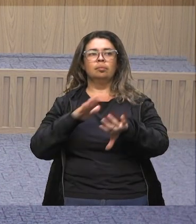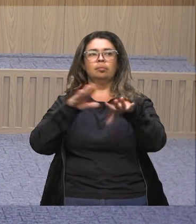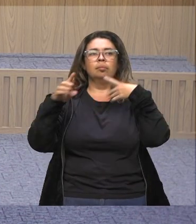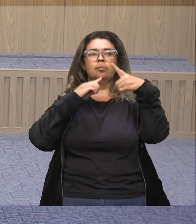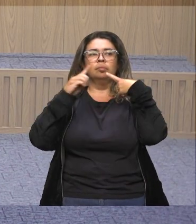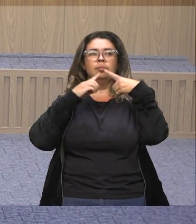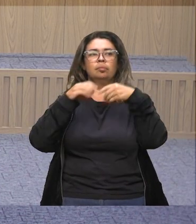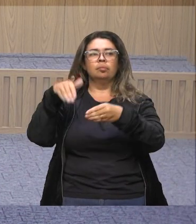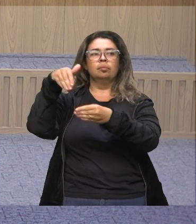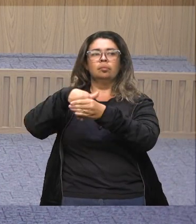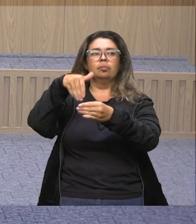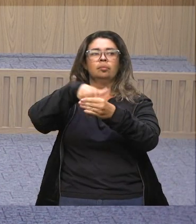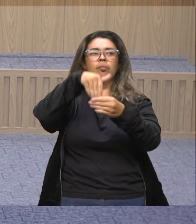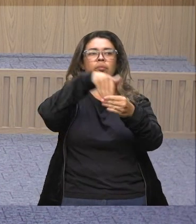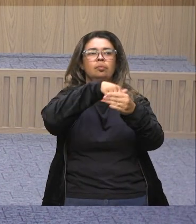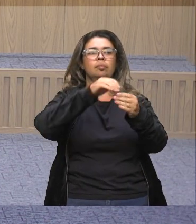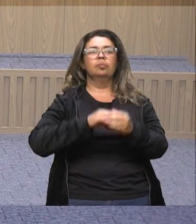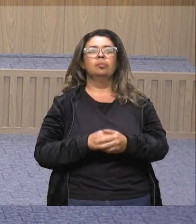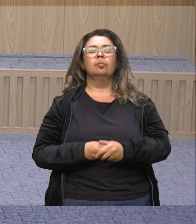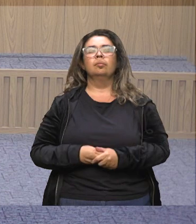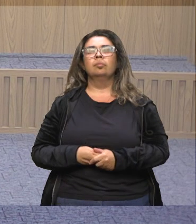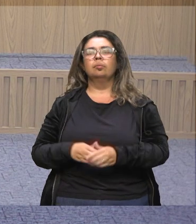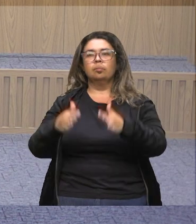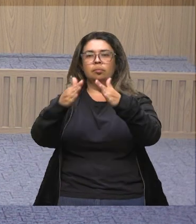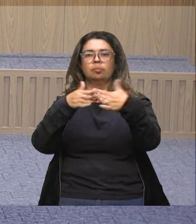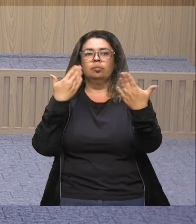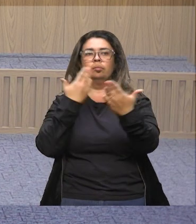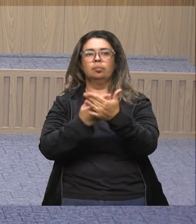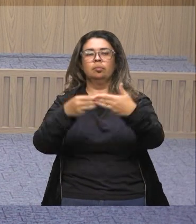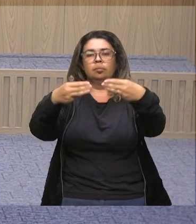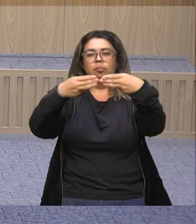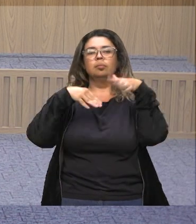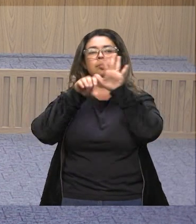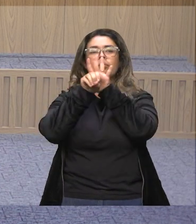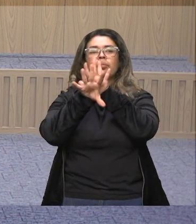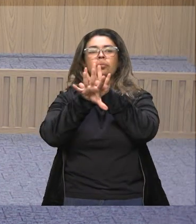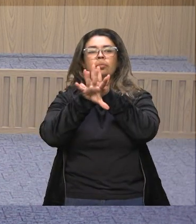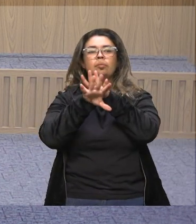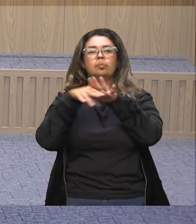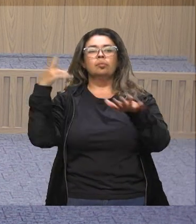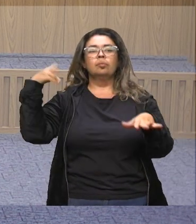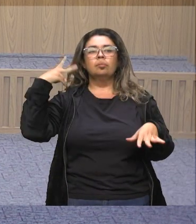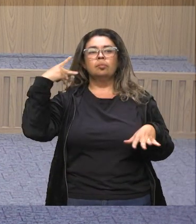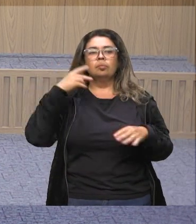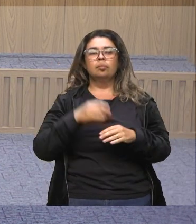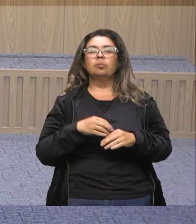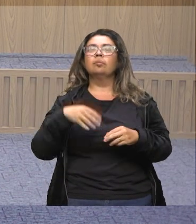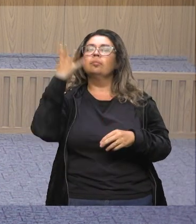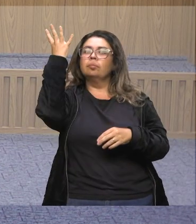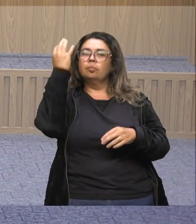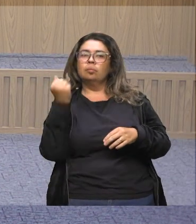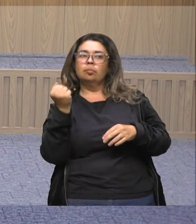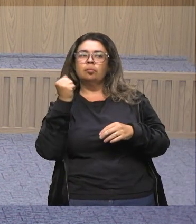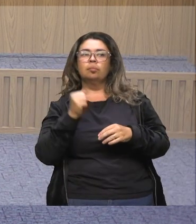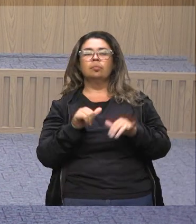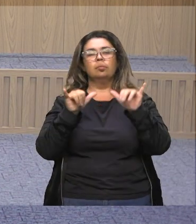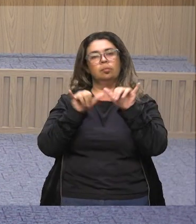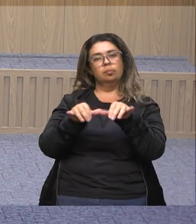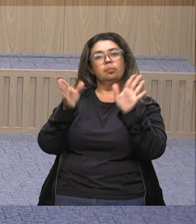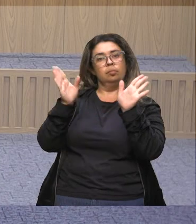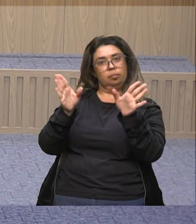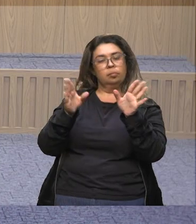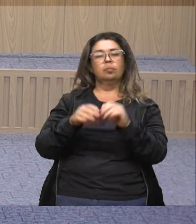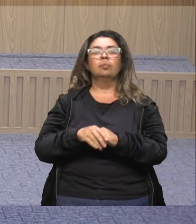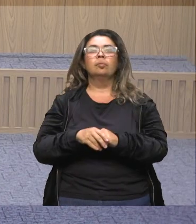Encerrada a discussão e votação, os requerimentos, moções e indicações. Os vereadores que forem favoráveis, permaneçam